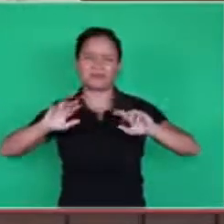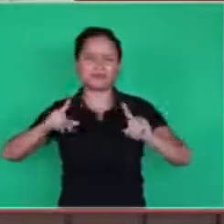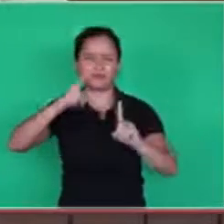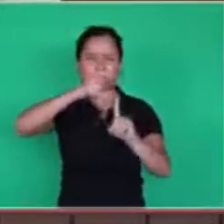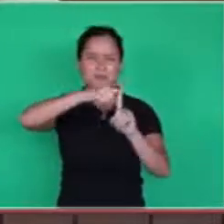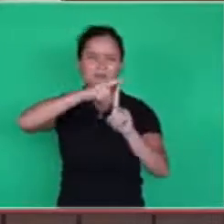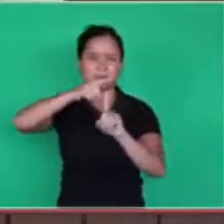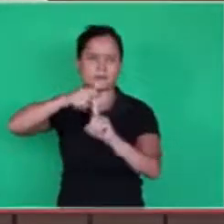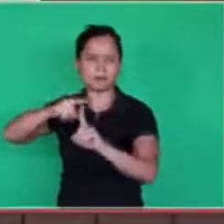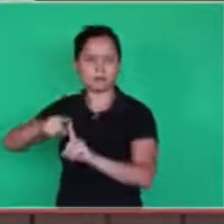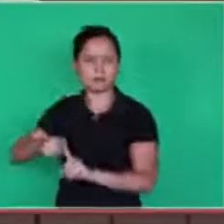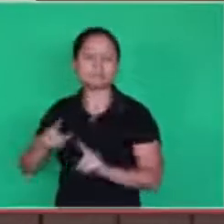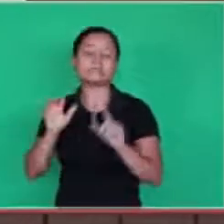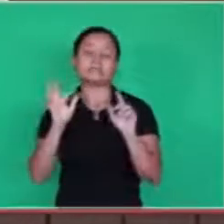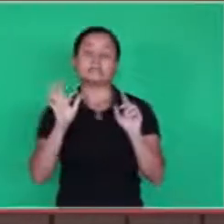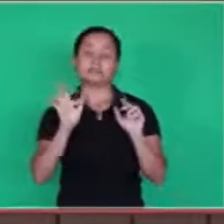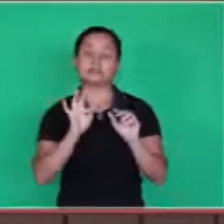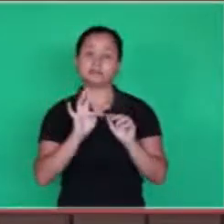querem